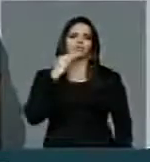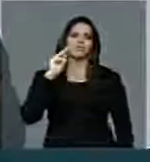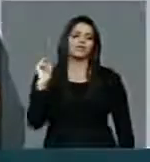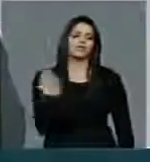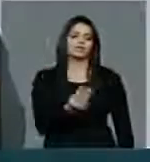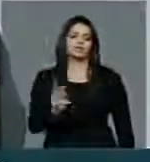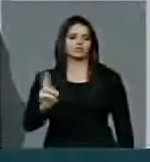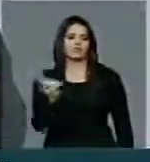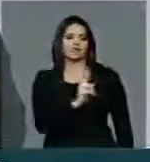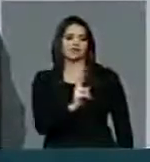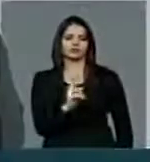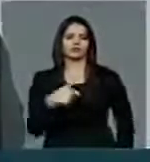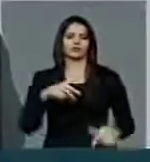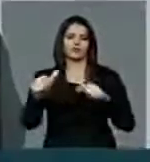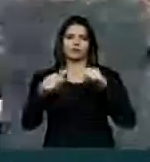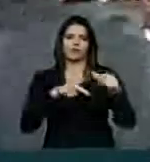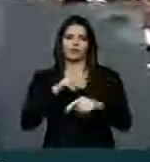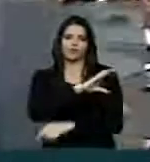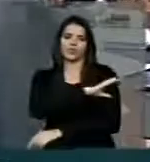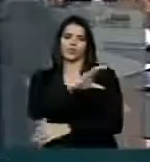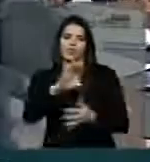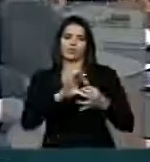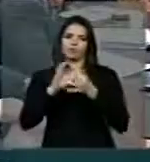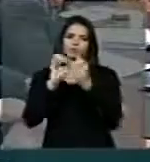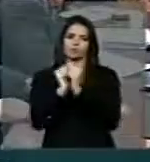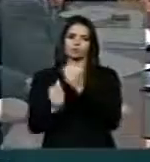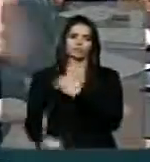reais numa ação coordenada de governo.